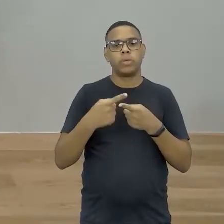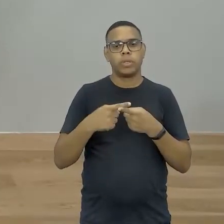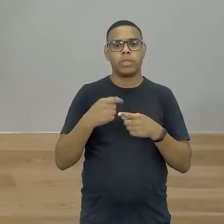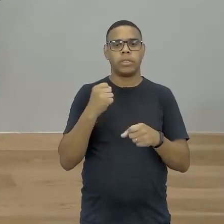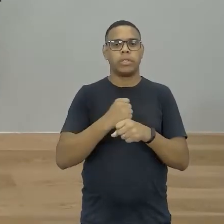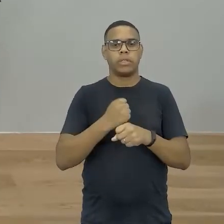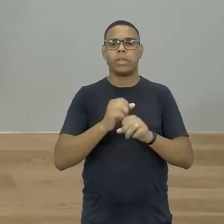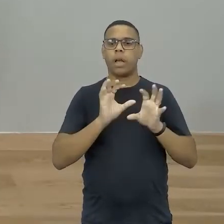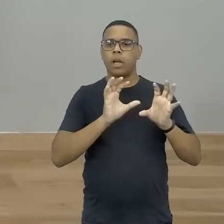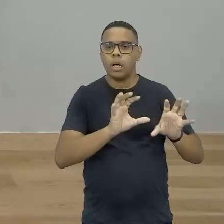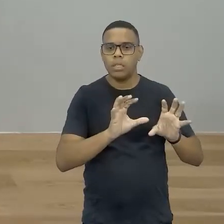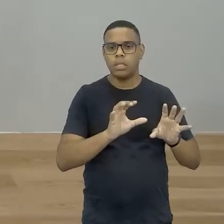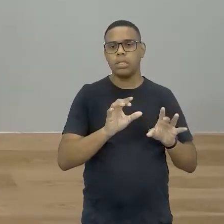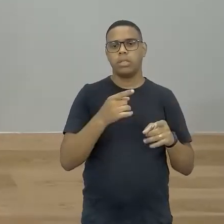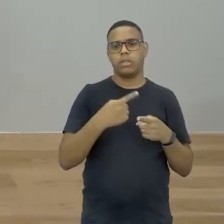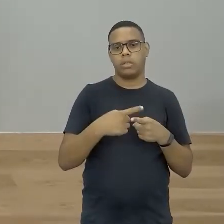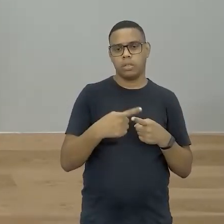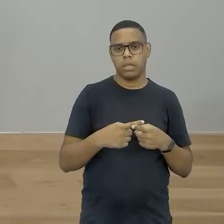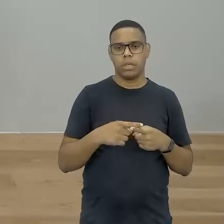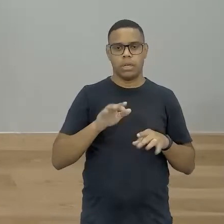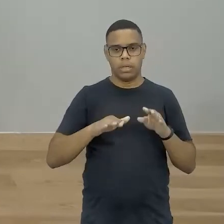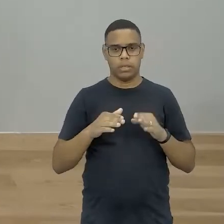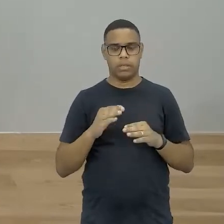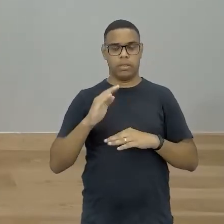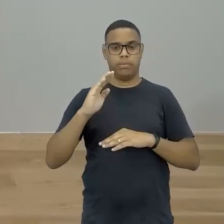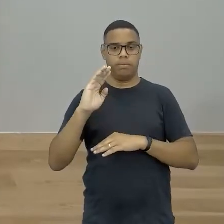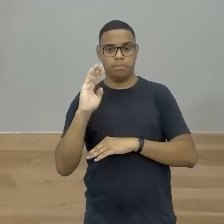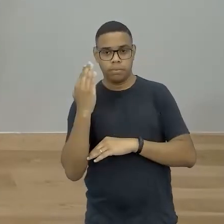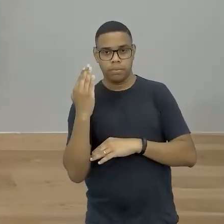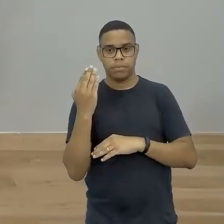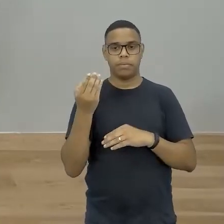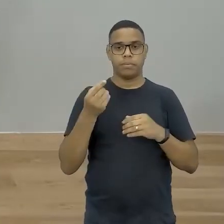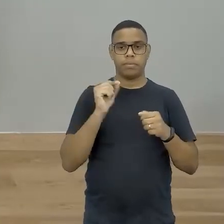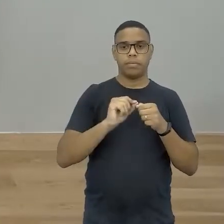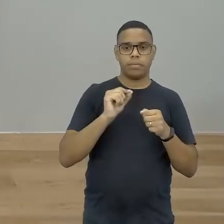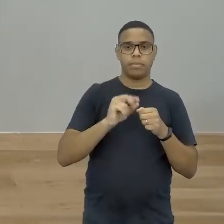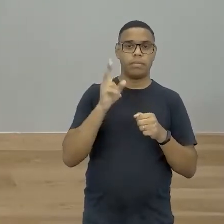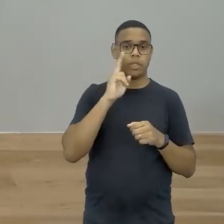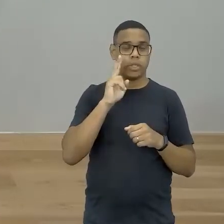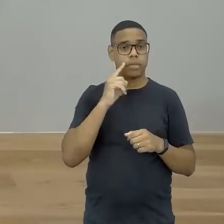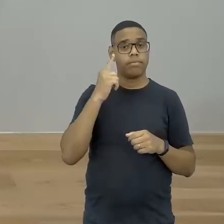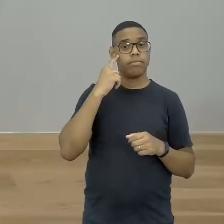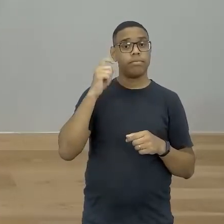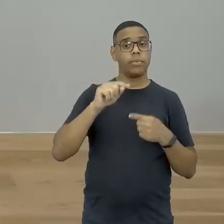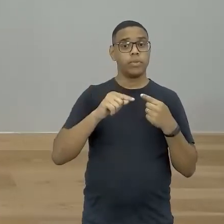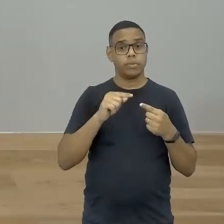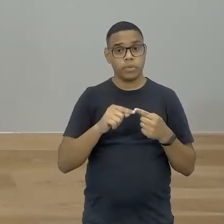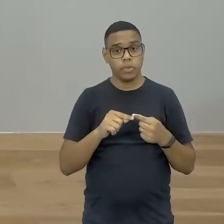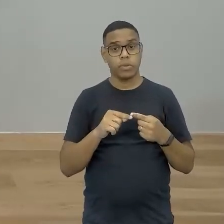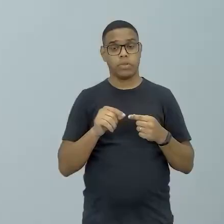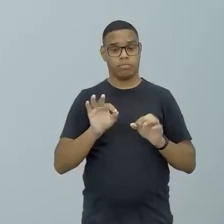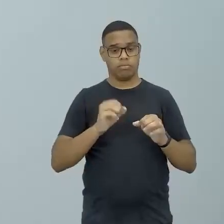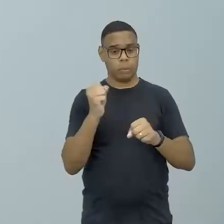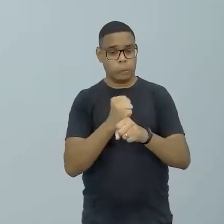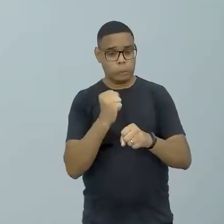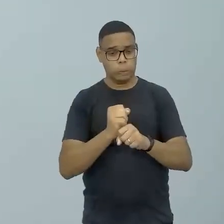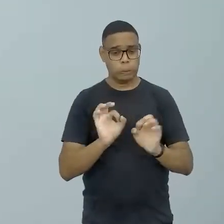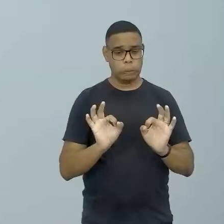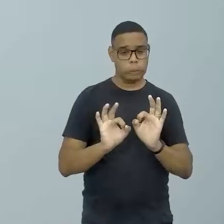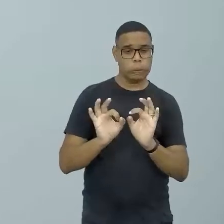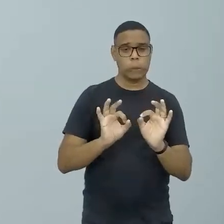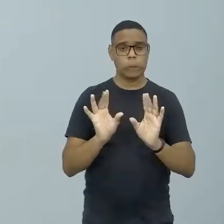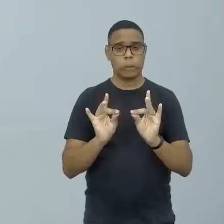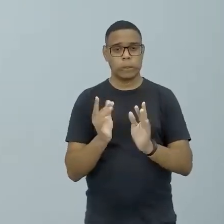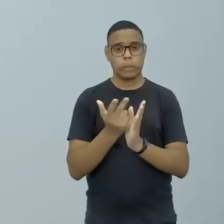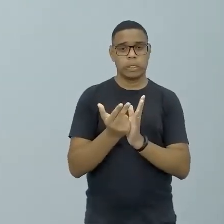porta é daquele jeito. Por exemplo, muitas vezes uma porta de madeira, ela remete a algum tipo de ideia, aquelas madeiras trabalhadas. Você já